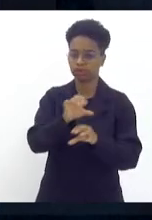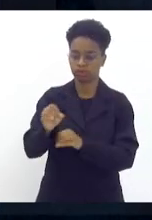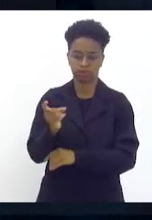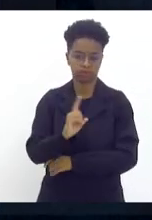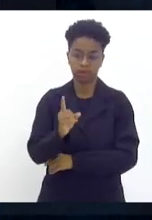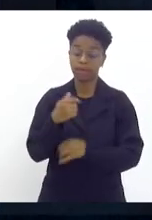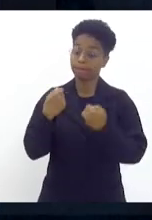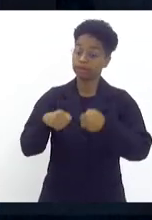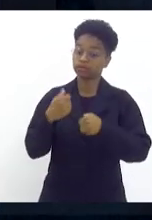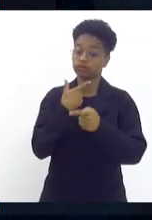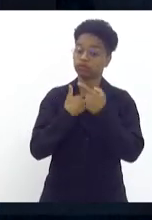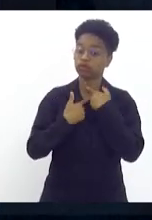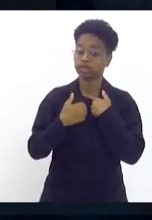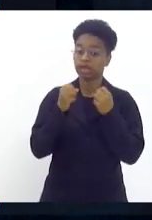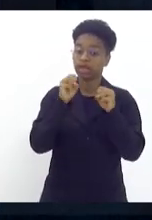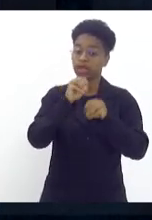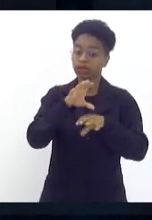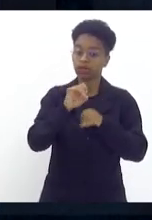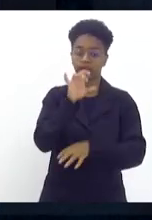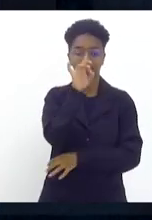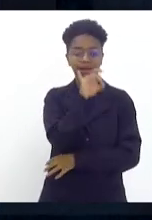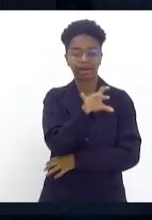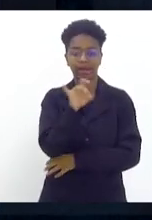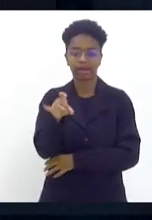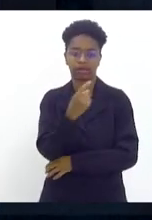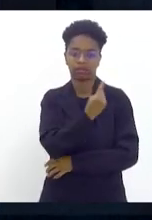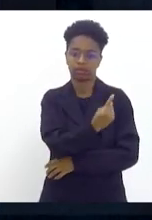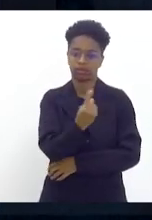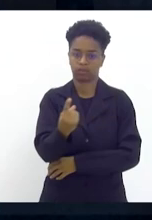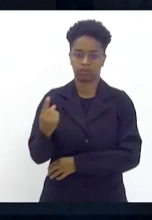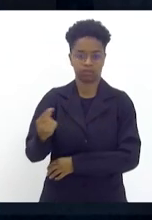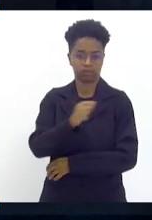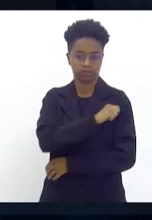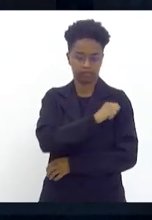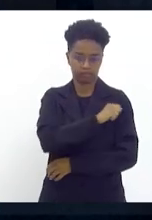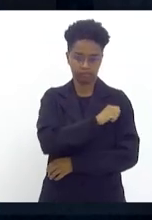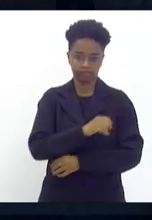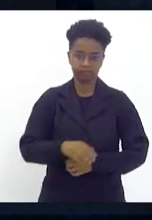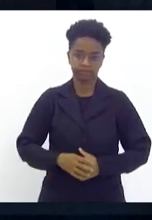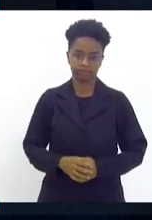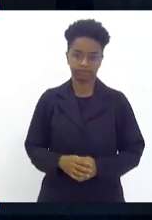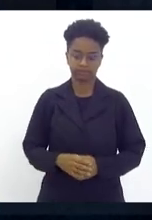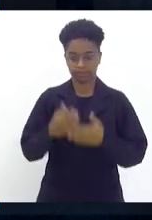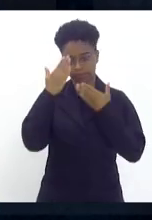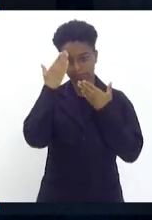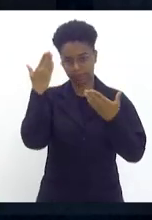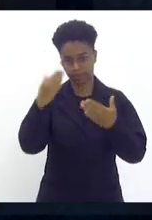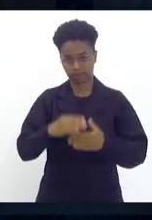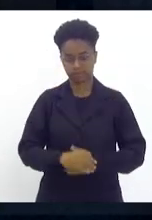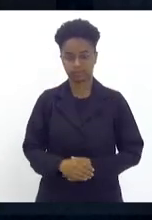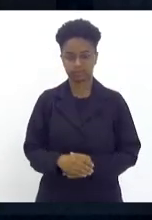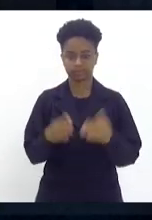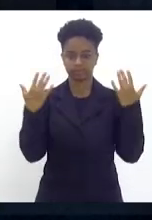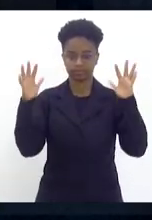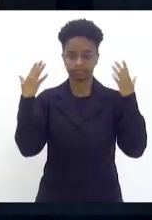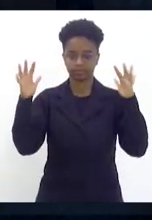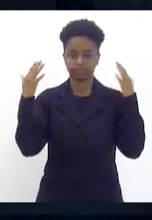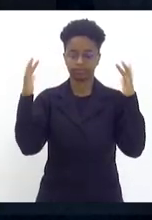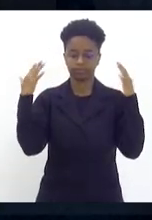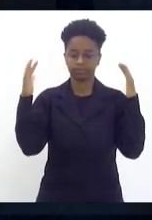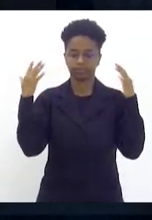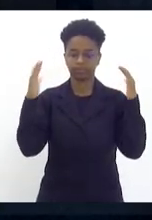querer educar cada um dos seus alunos. Muito obrigada. Acho que eu passei do tempo.